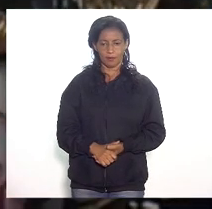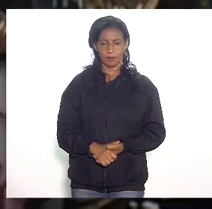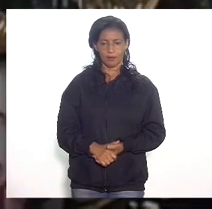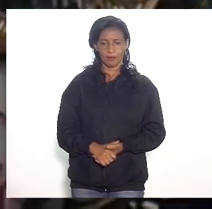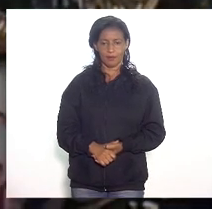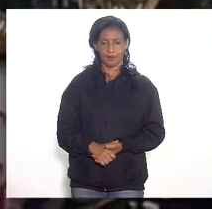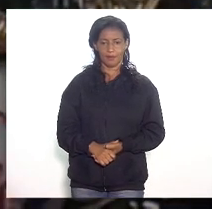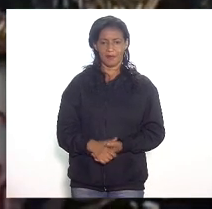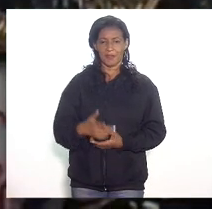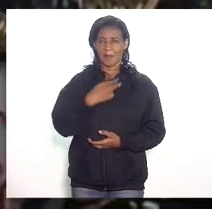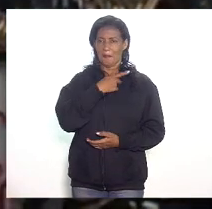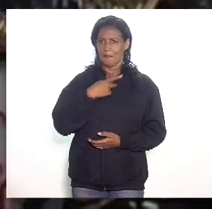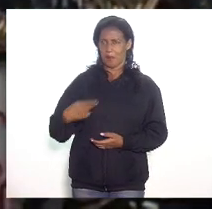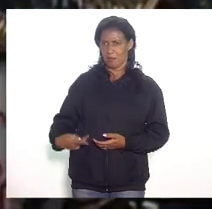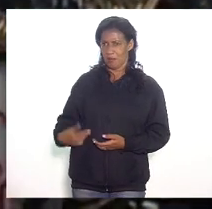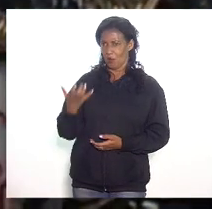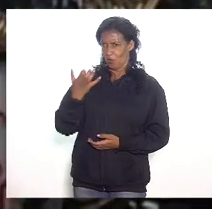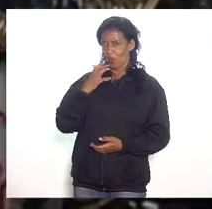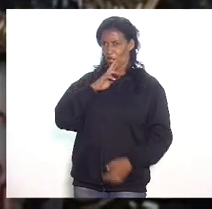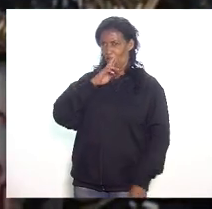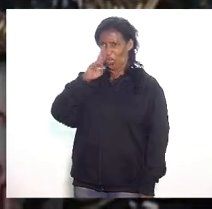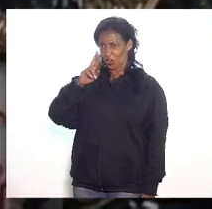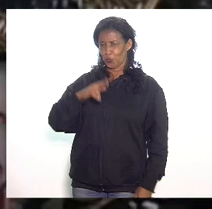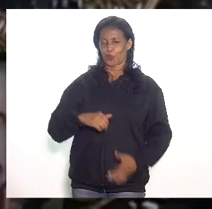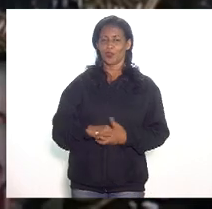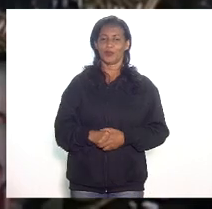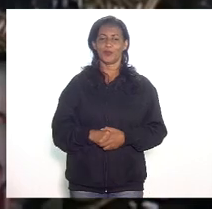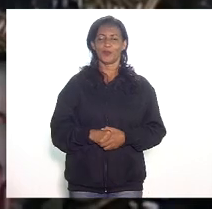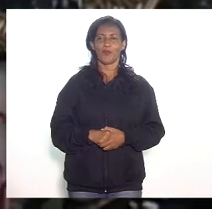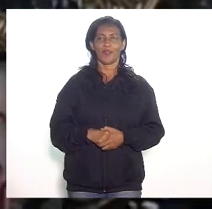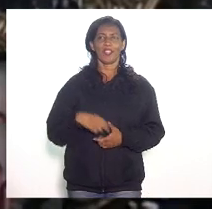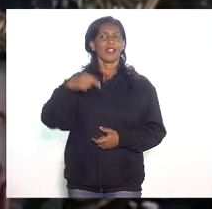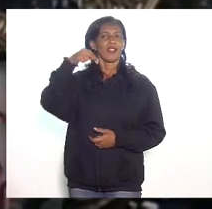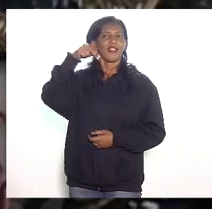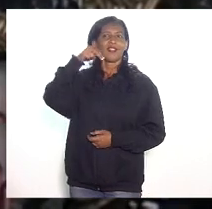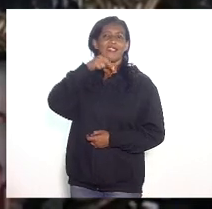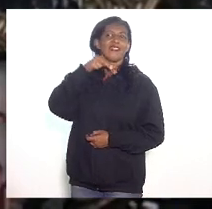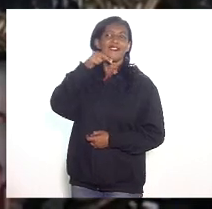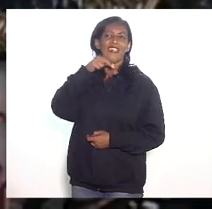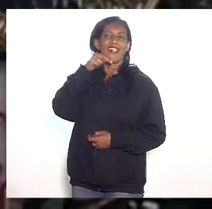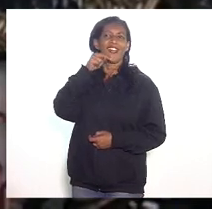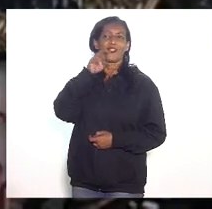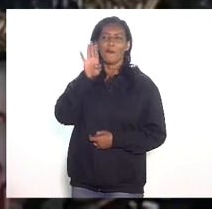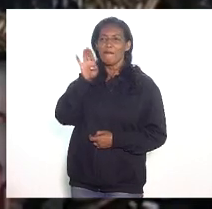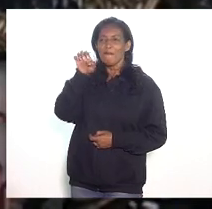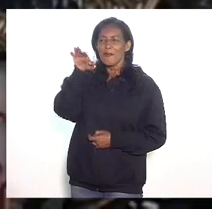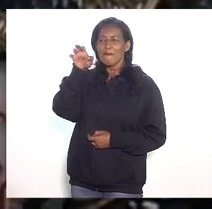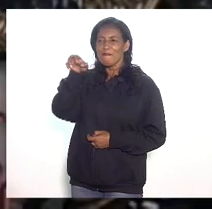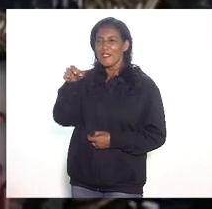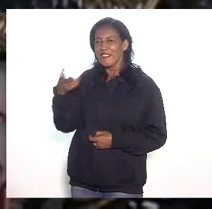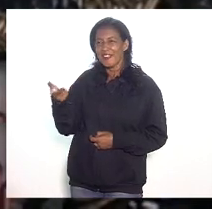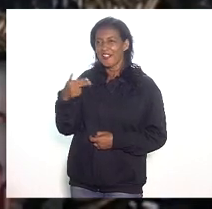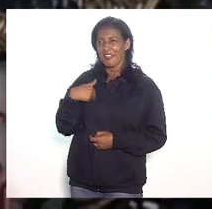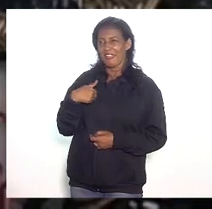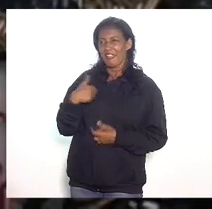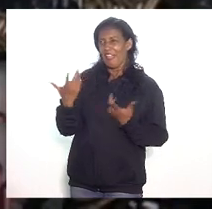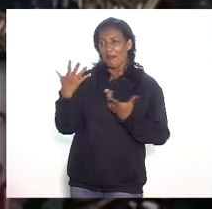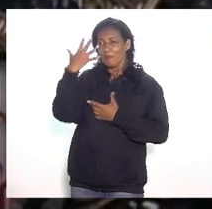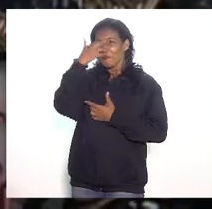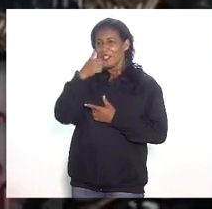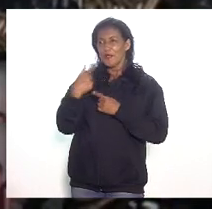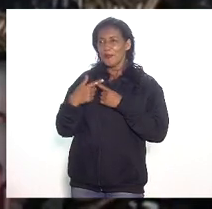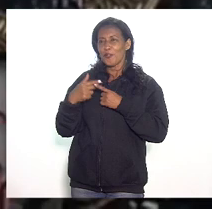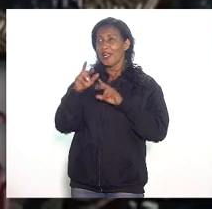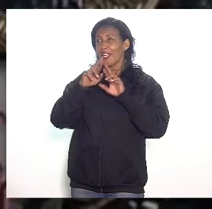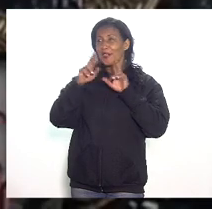direito aqui de resposta sendo bem breve, o neto do deputado Luiz Paulo, é óbvio que não parece com ele, mas